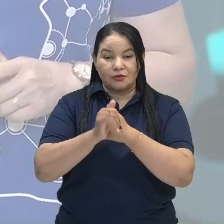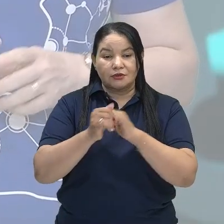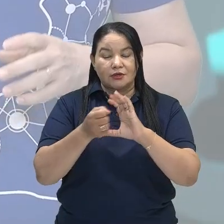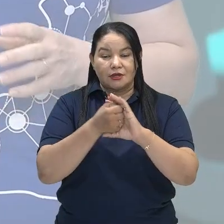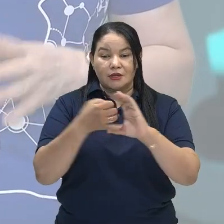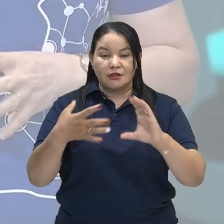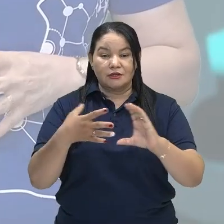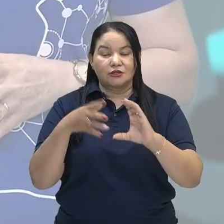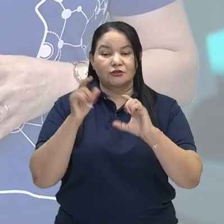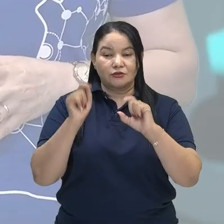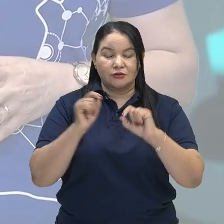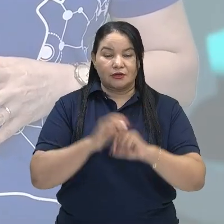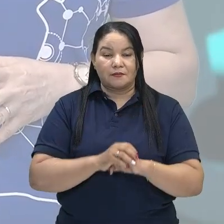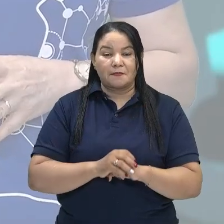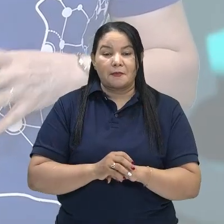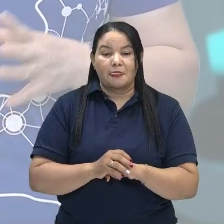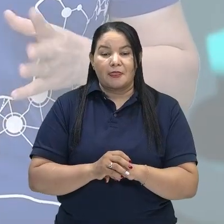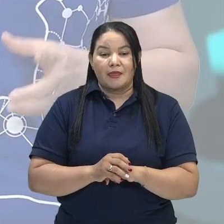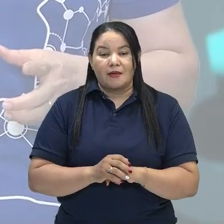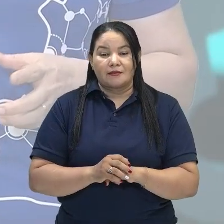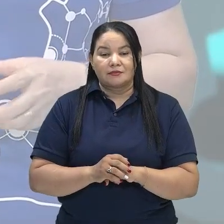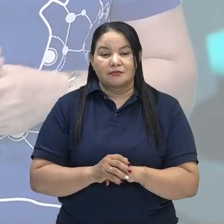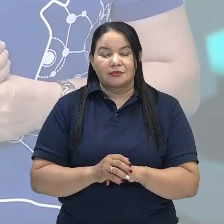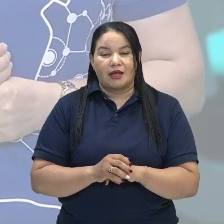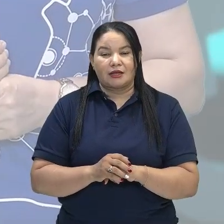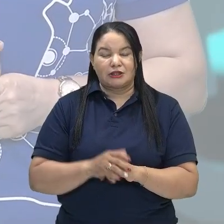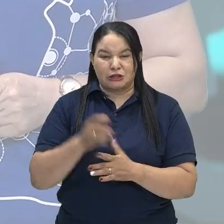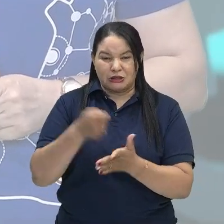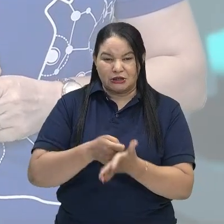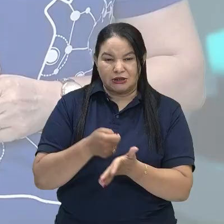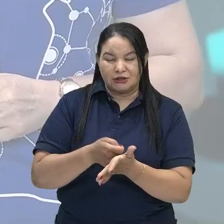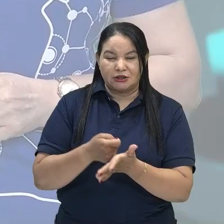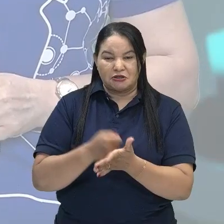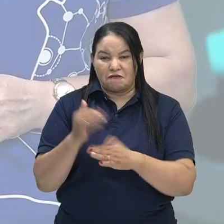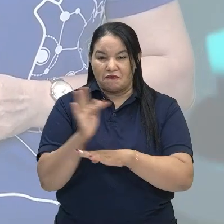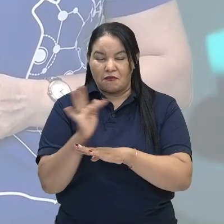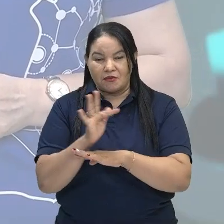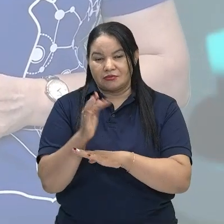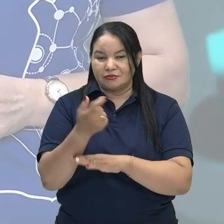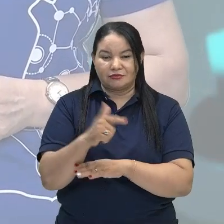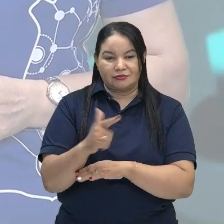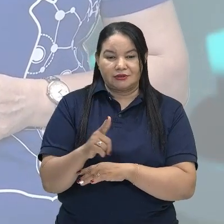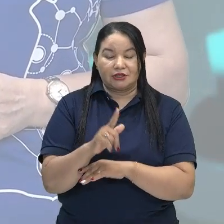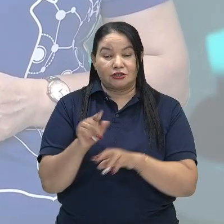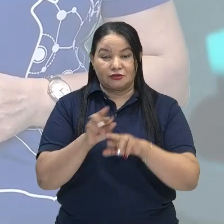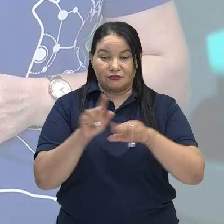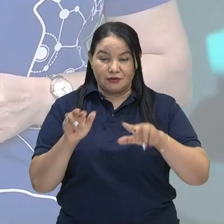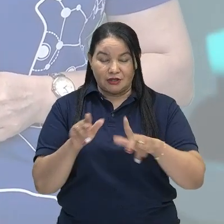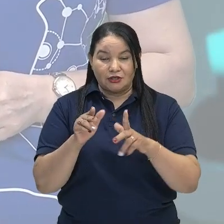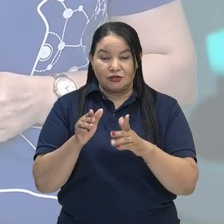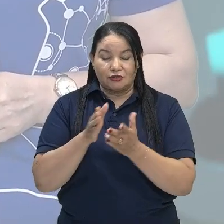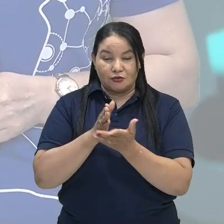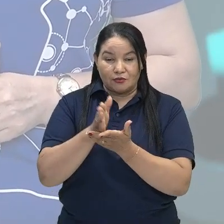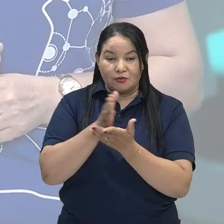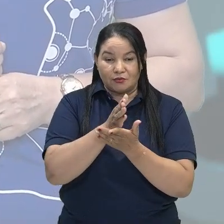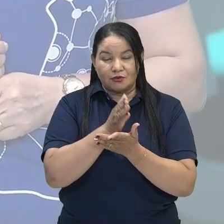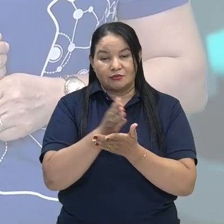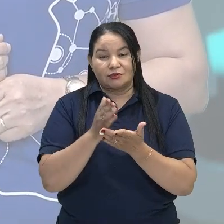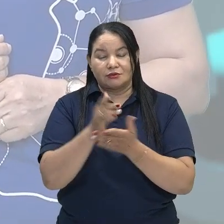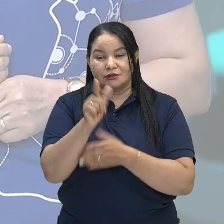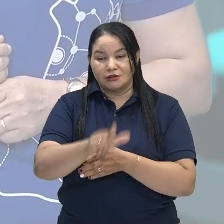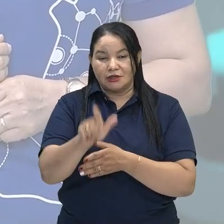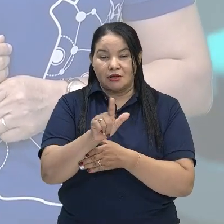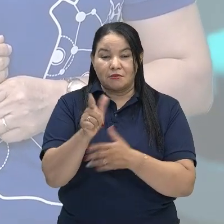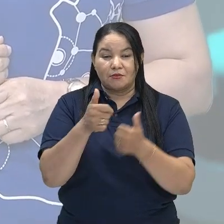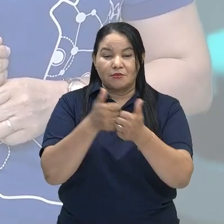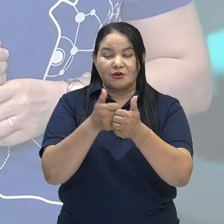por não ter um formato muito rígido, podendo percorrer diferentes caminhos literários, aproximando-se muitas